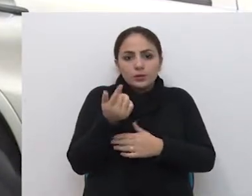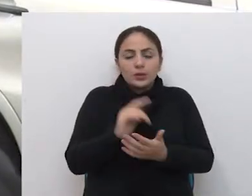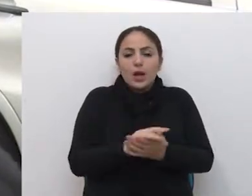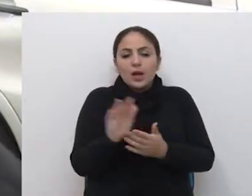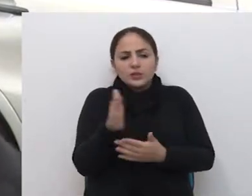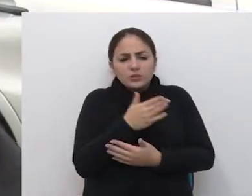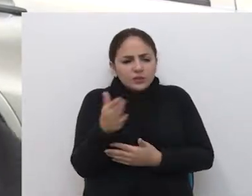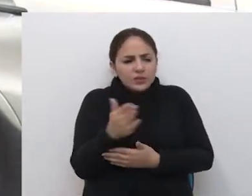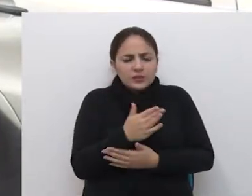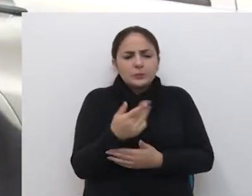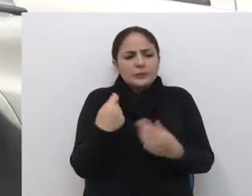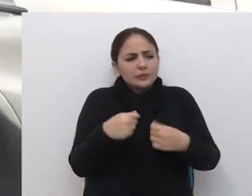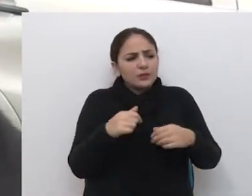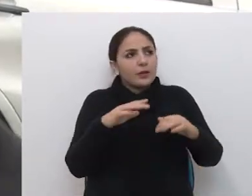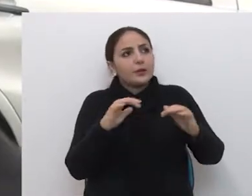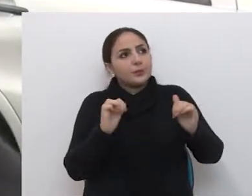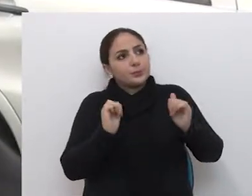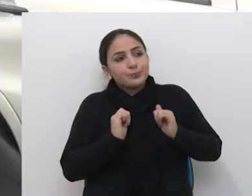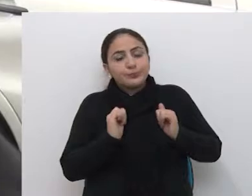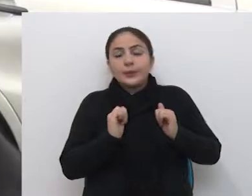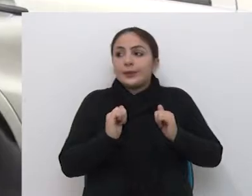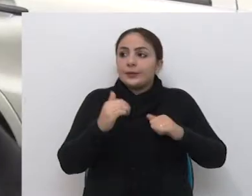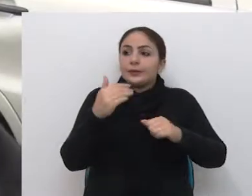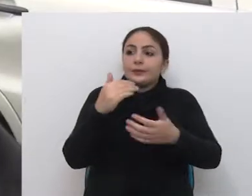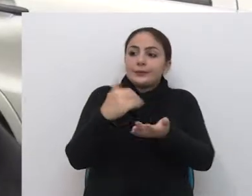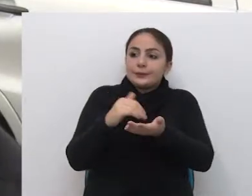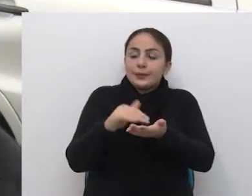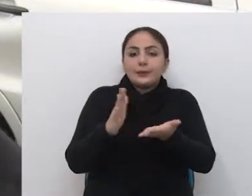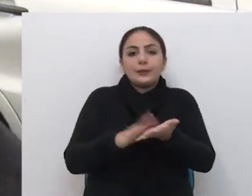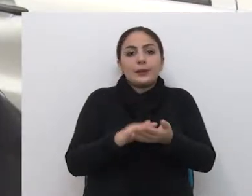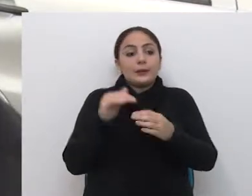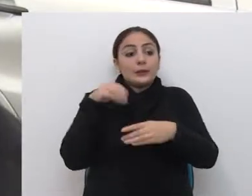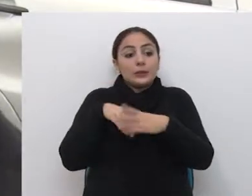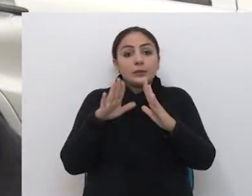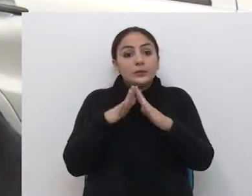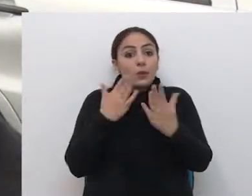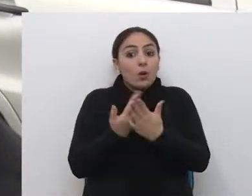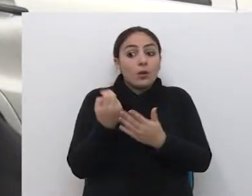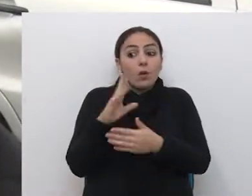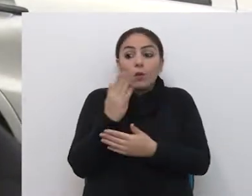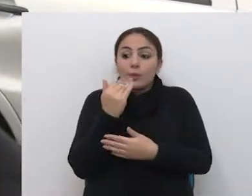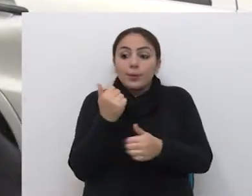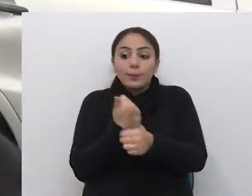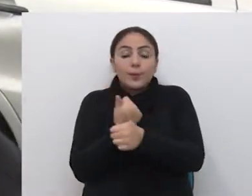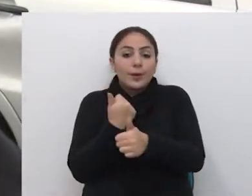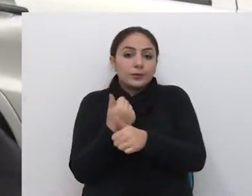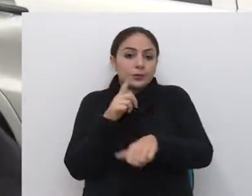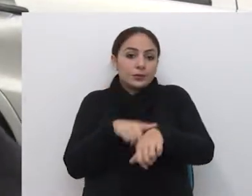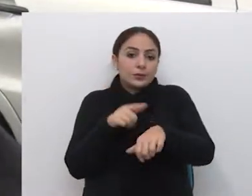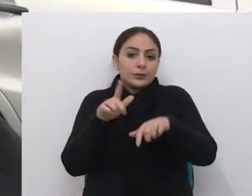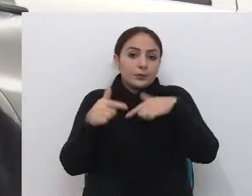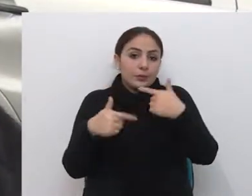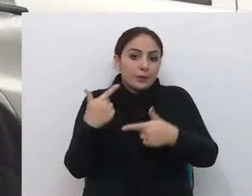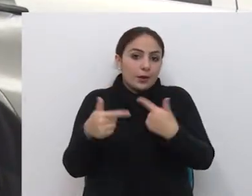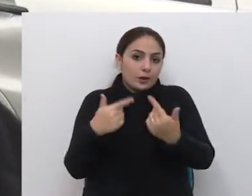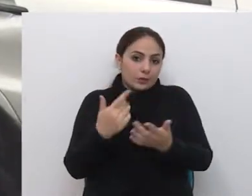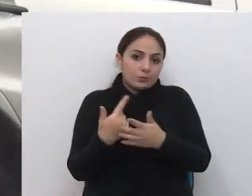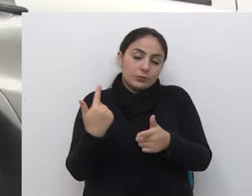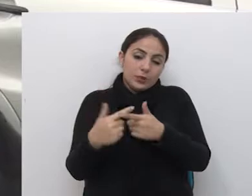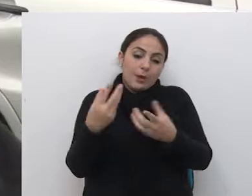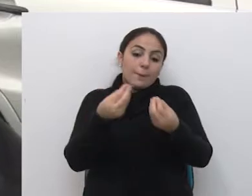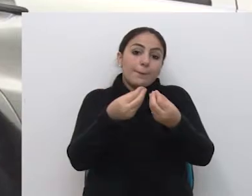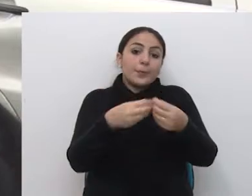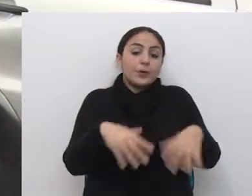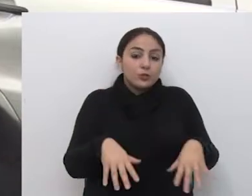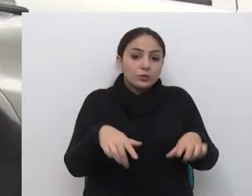Por suas vezes eles têm que ficar no pátio ou têm que ficar na sua secretaria ou almoçar próximo ao seu local de trabalho,